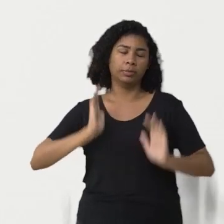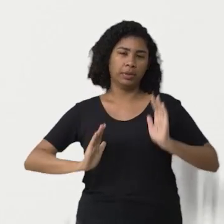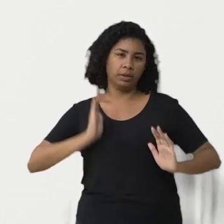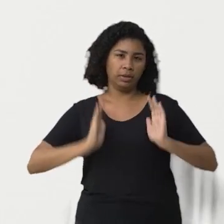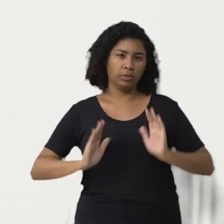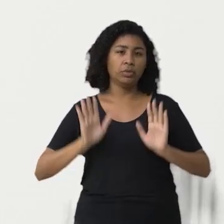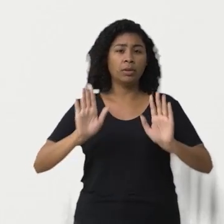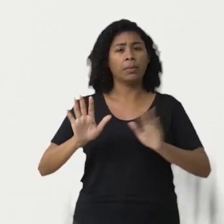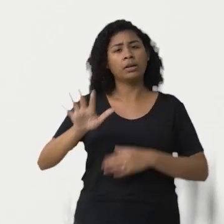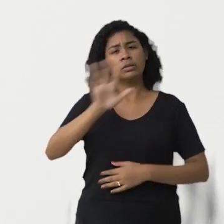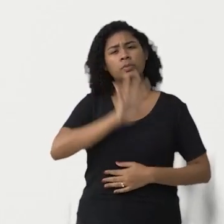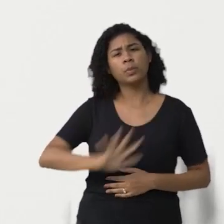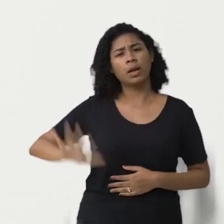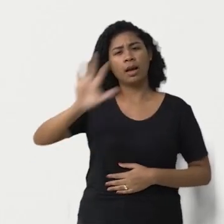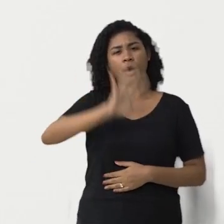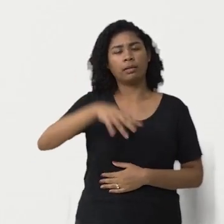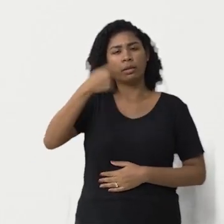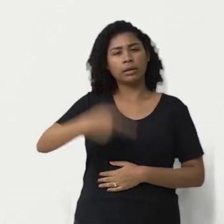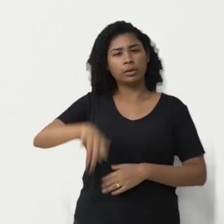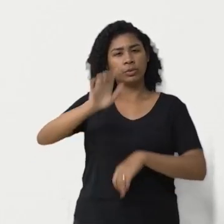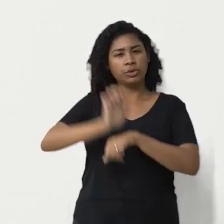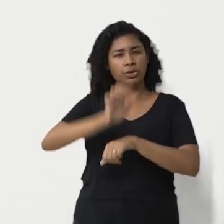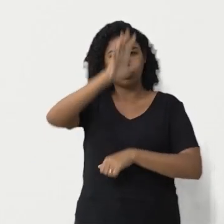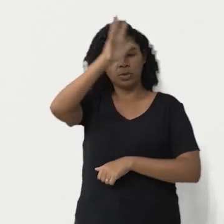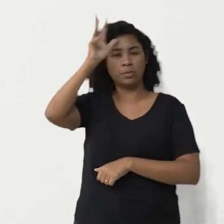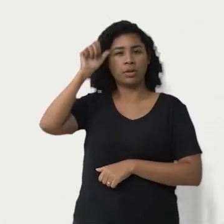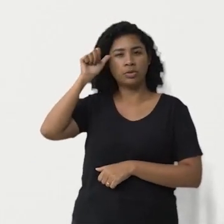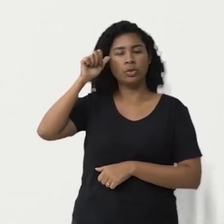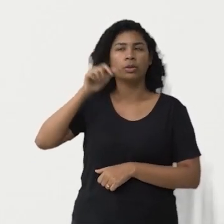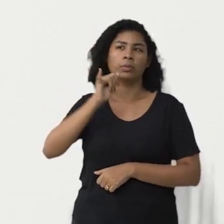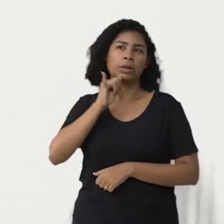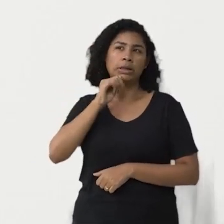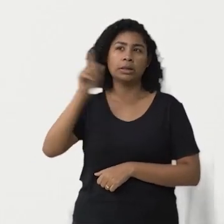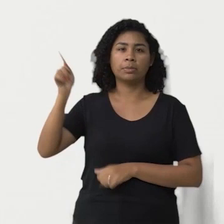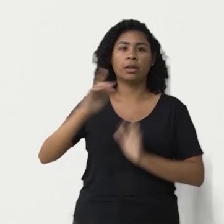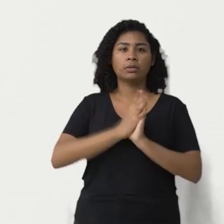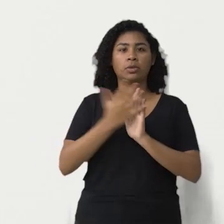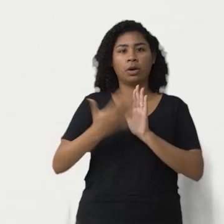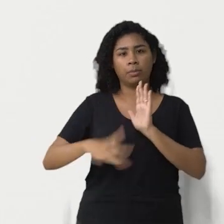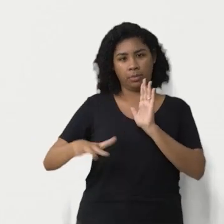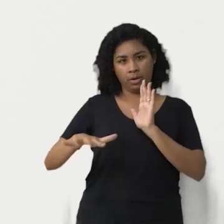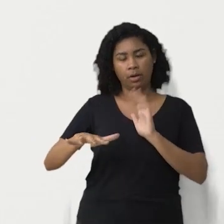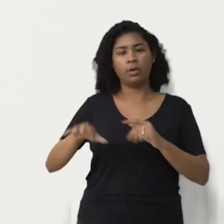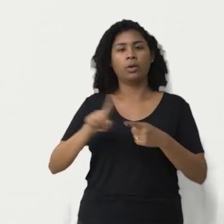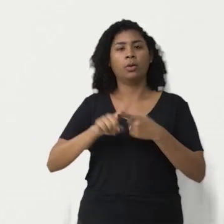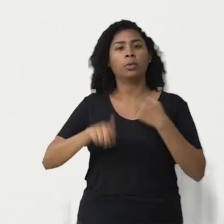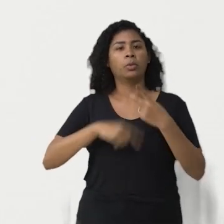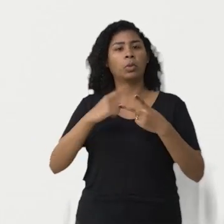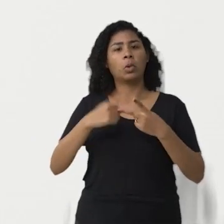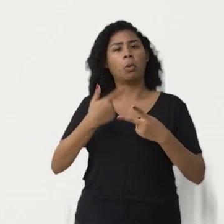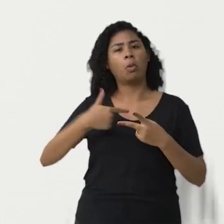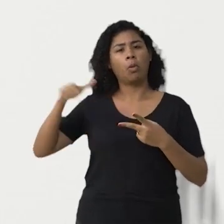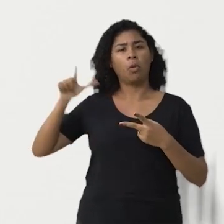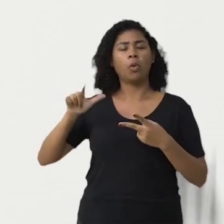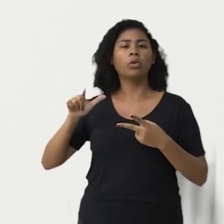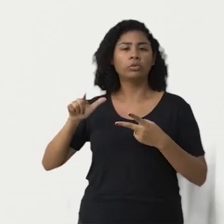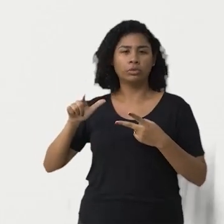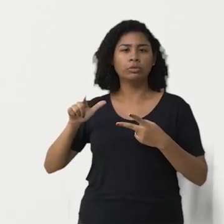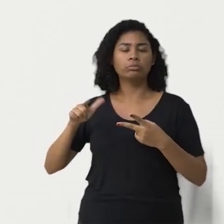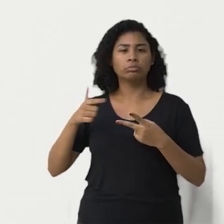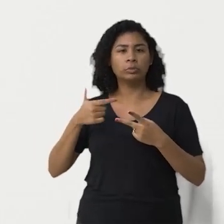uma área, principalmente aqui no estado do Amazonas, que pega ali São Gabriel da Cachoeira, Santa Isabel do Rio Negro, já